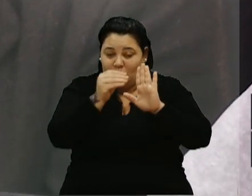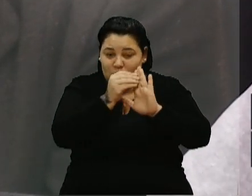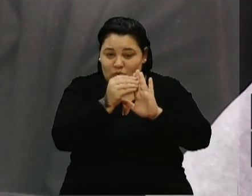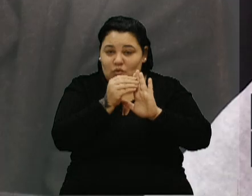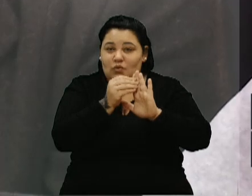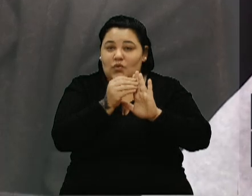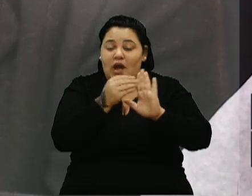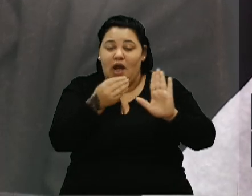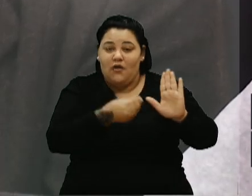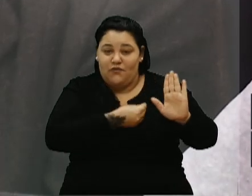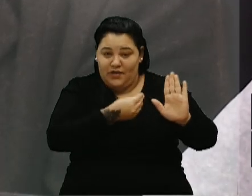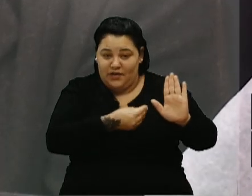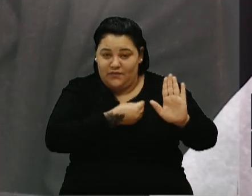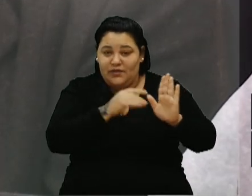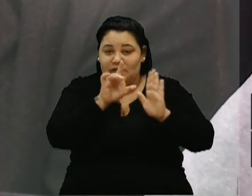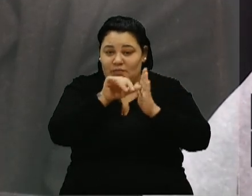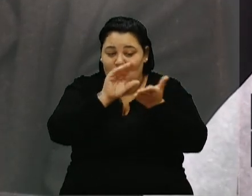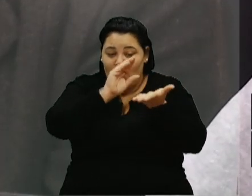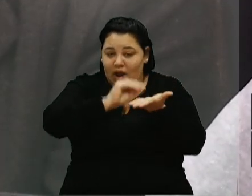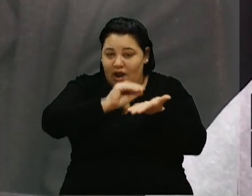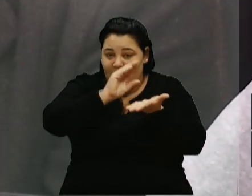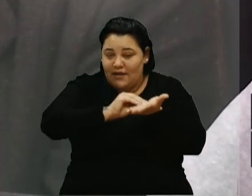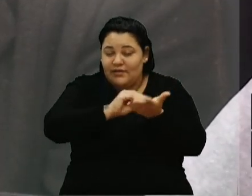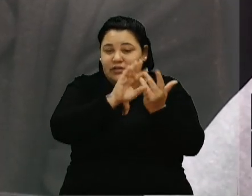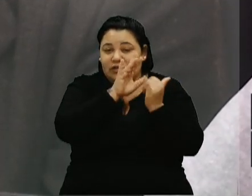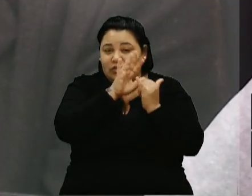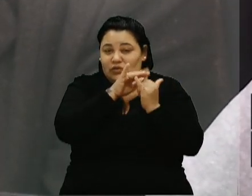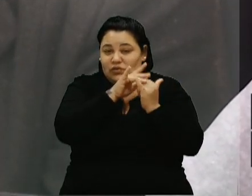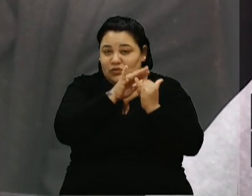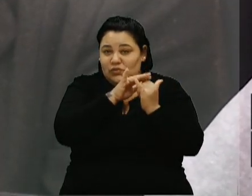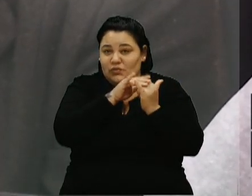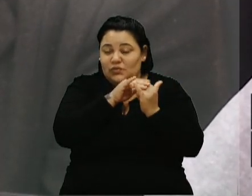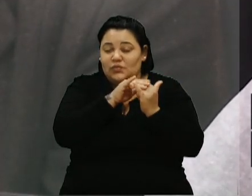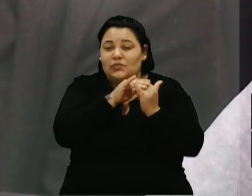disponível ao vivo e depois gravada pelo YouTube